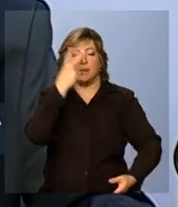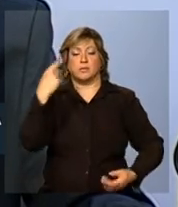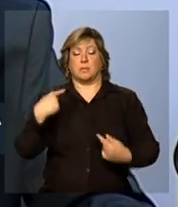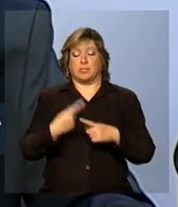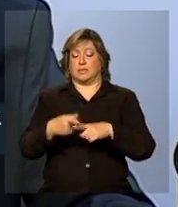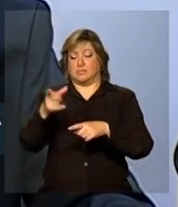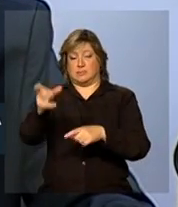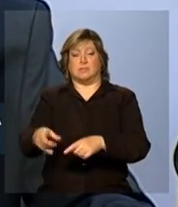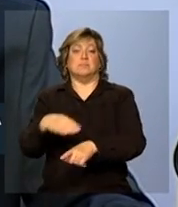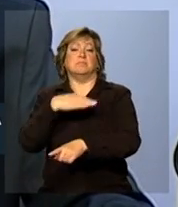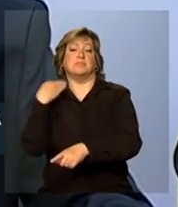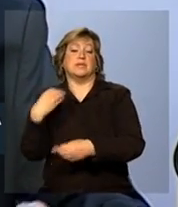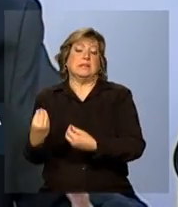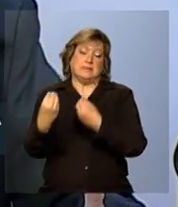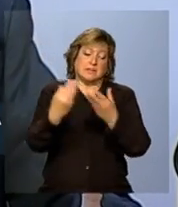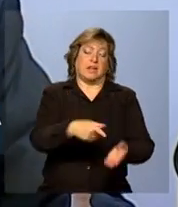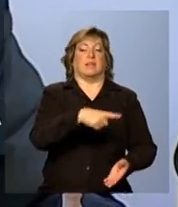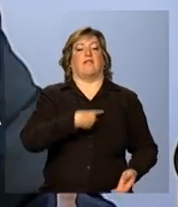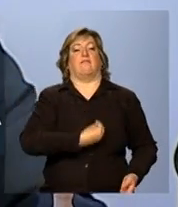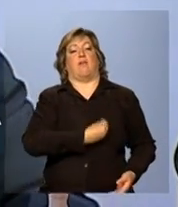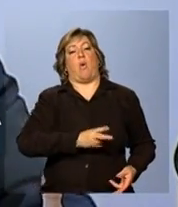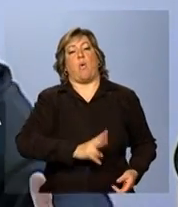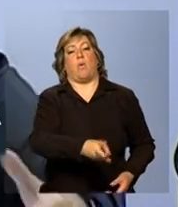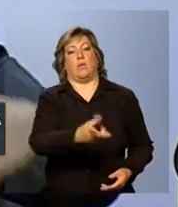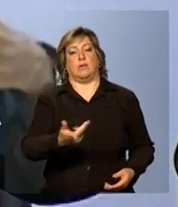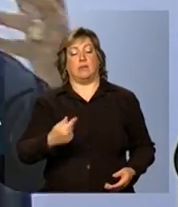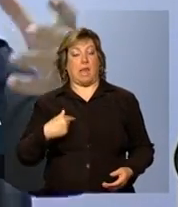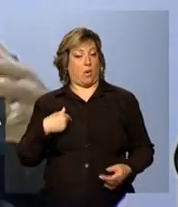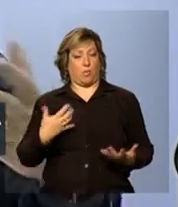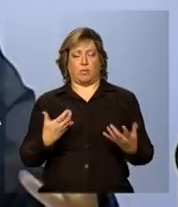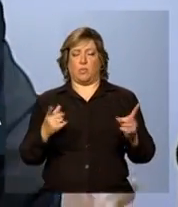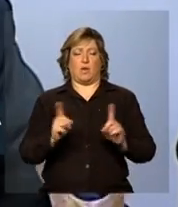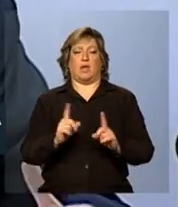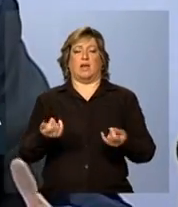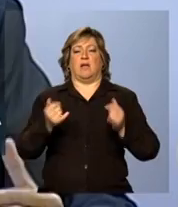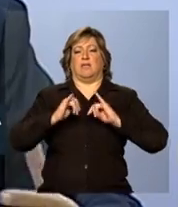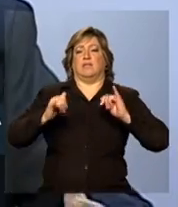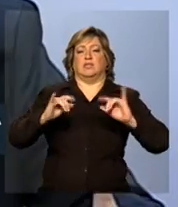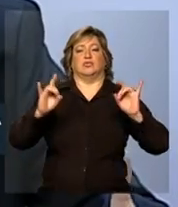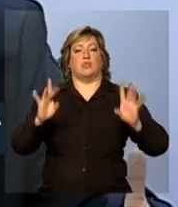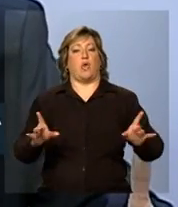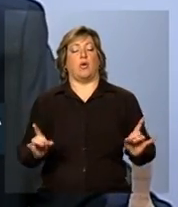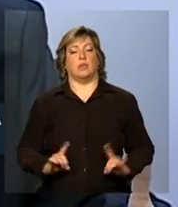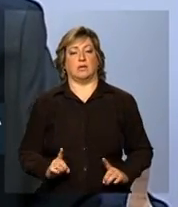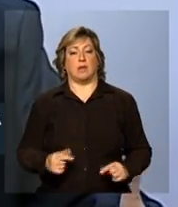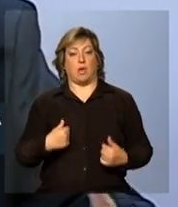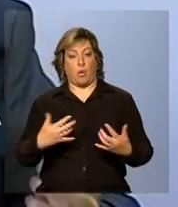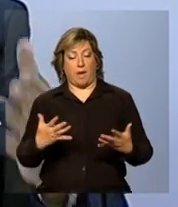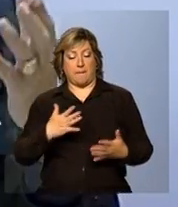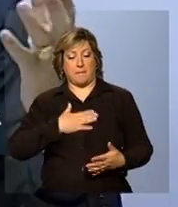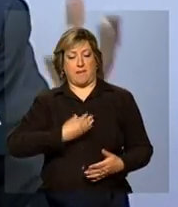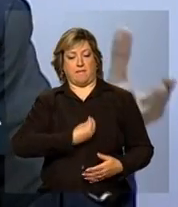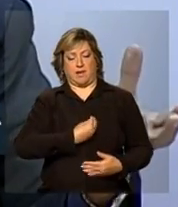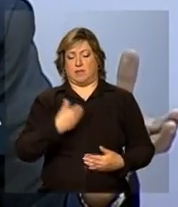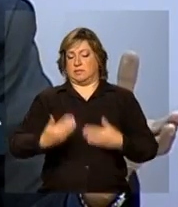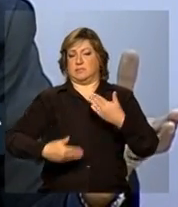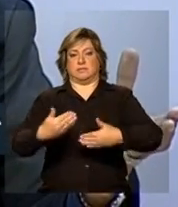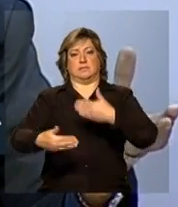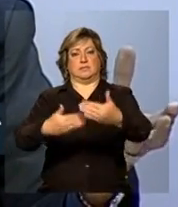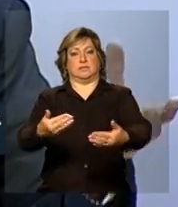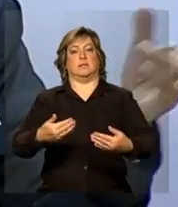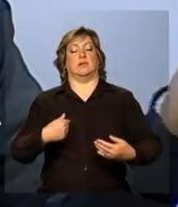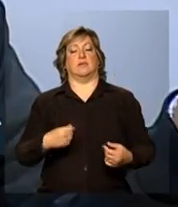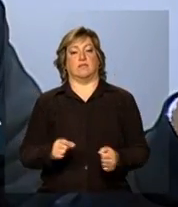eu tenho, hoje em dia, não quero ser o garoto propaganda, falar sobre isso, eu quero também tocar minha vida, vou fazer